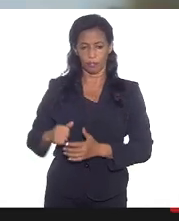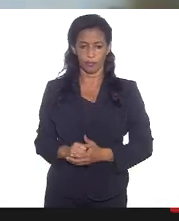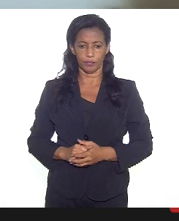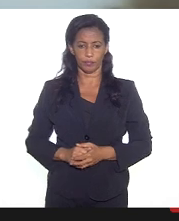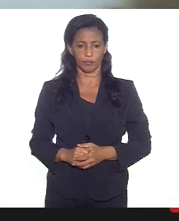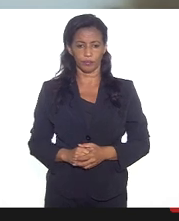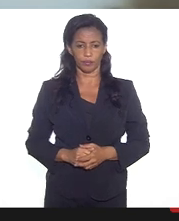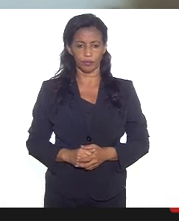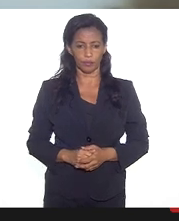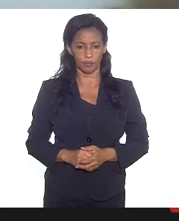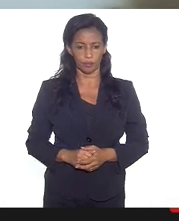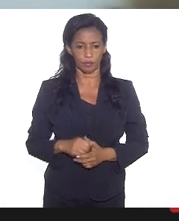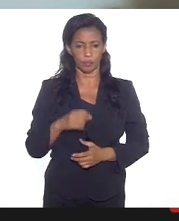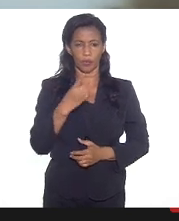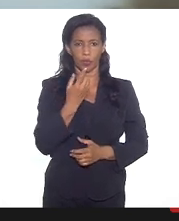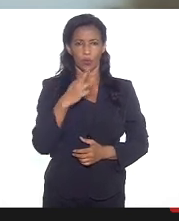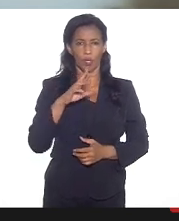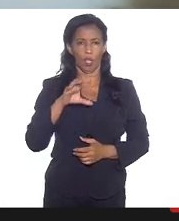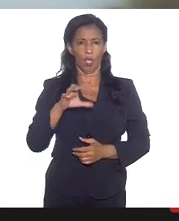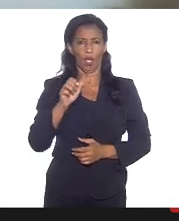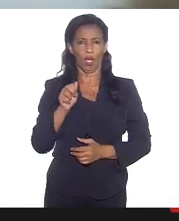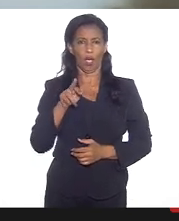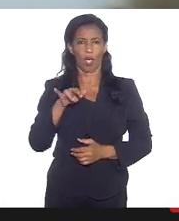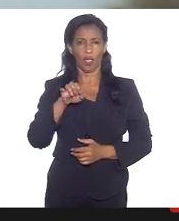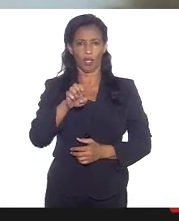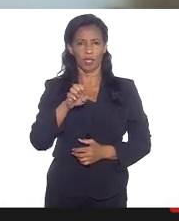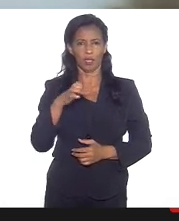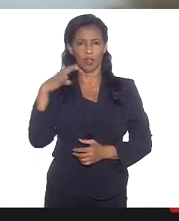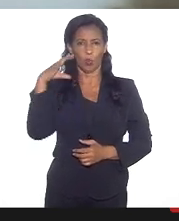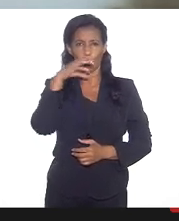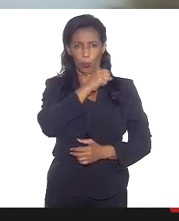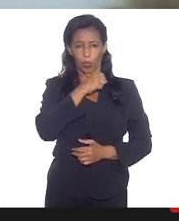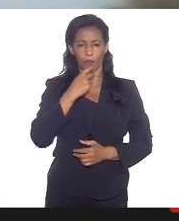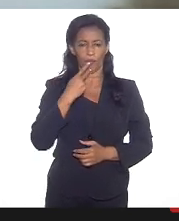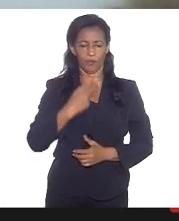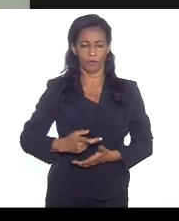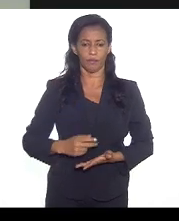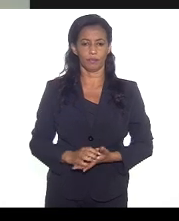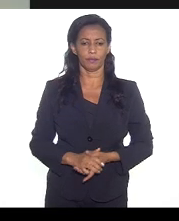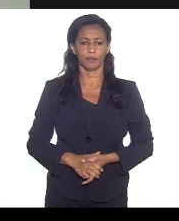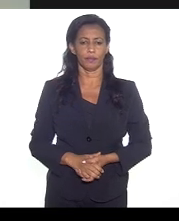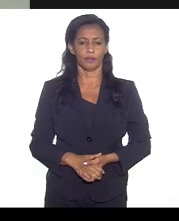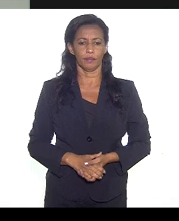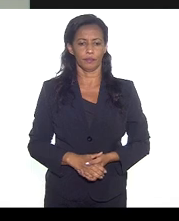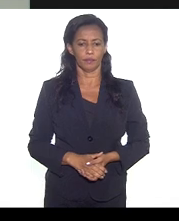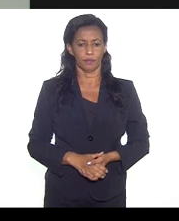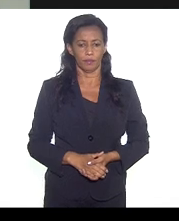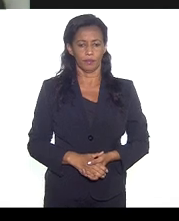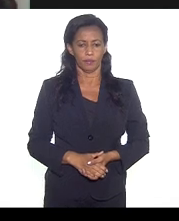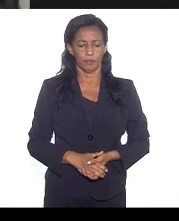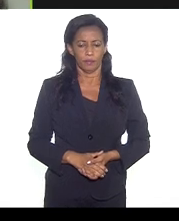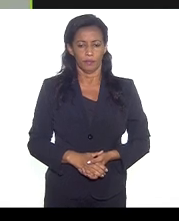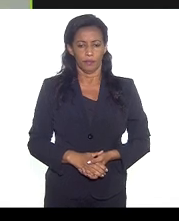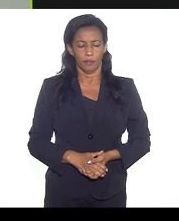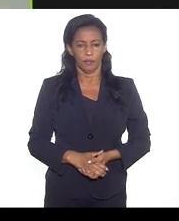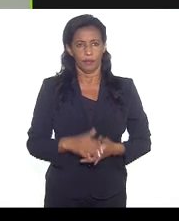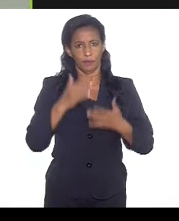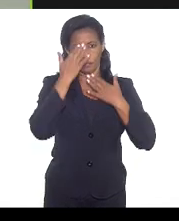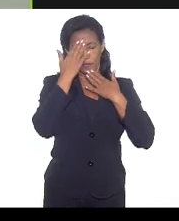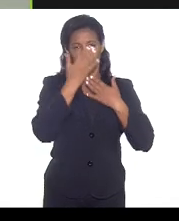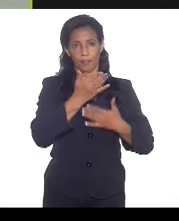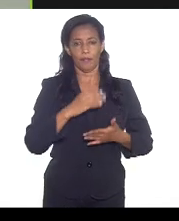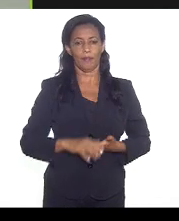A doutora Karine queria fazer uma rápida consideração. Doutora Karine, por favor. Sim, obrigada,